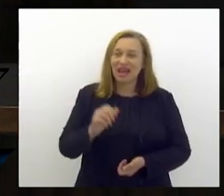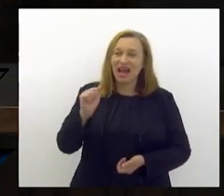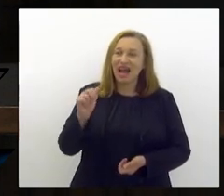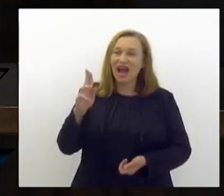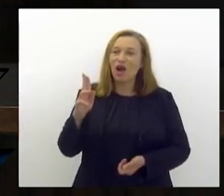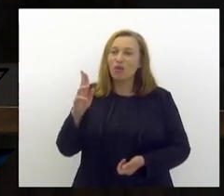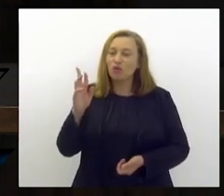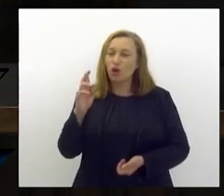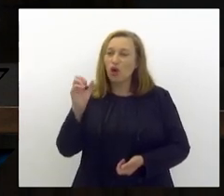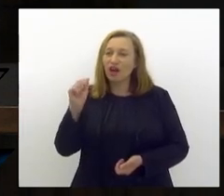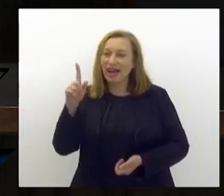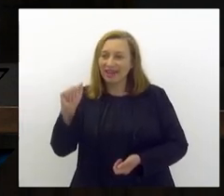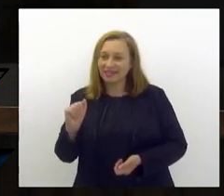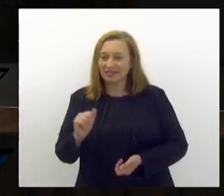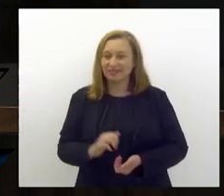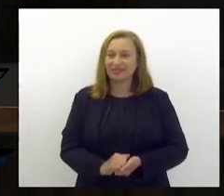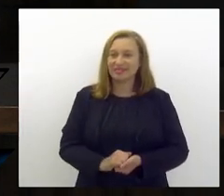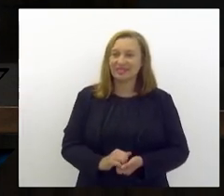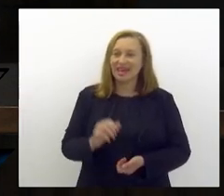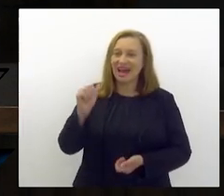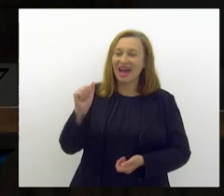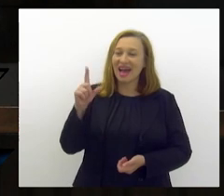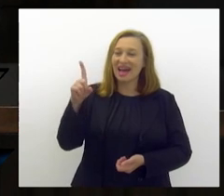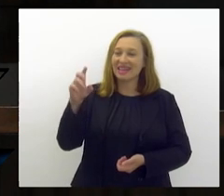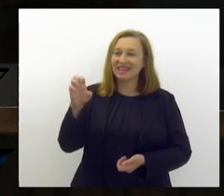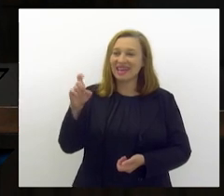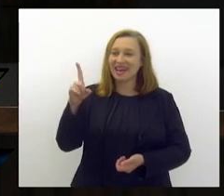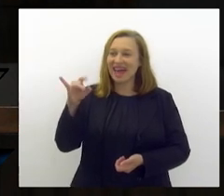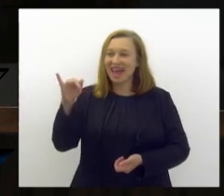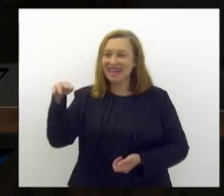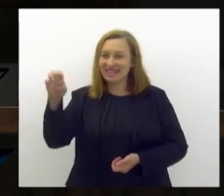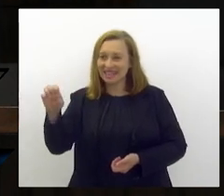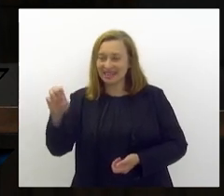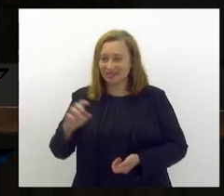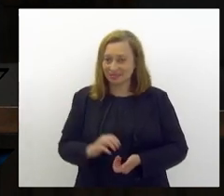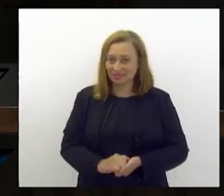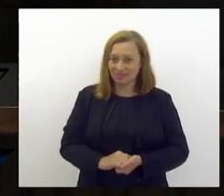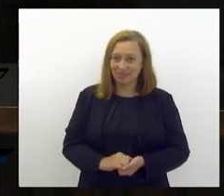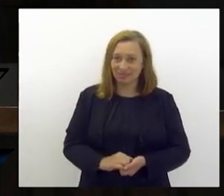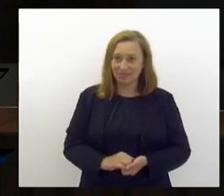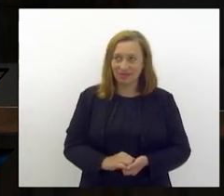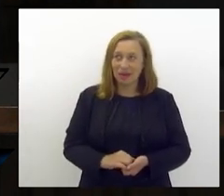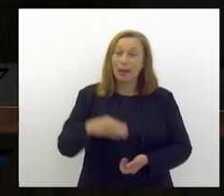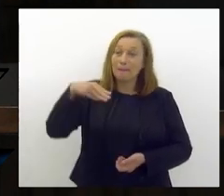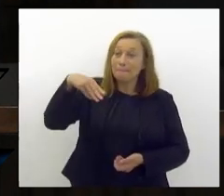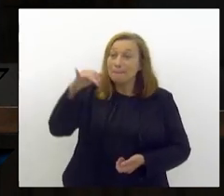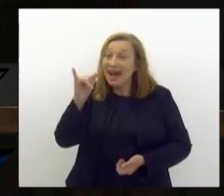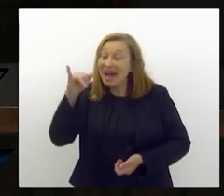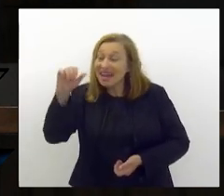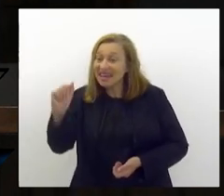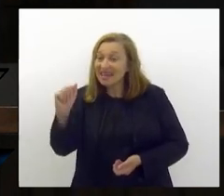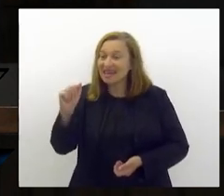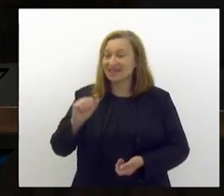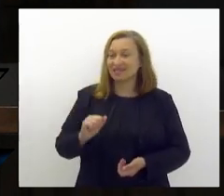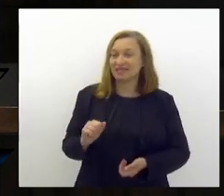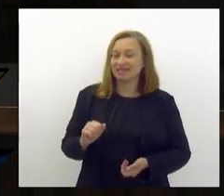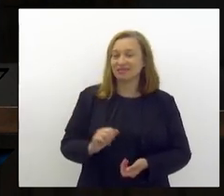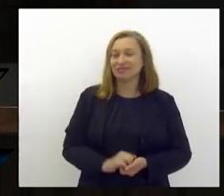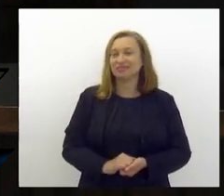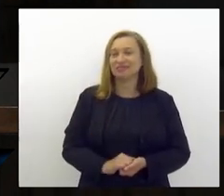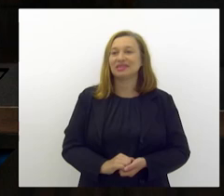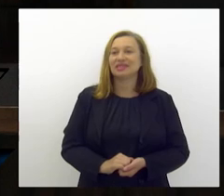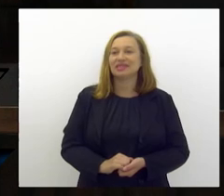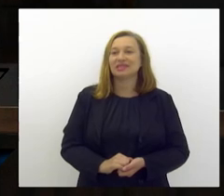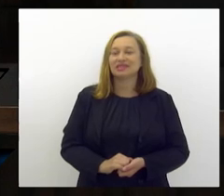de Oliveira Bastos, Adelaide Afonso Máximo, Maria Aparecida de Araújo da